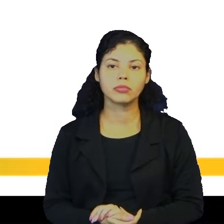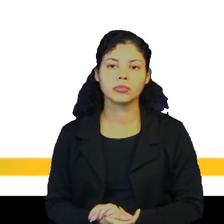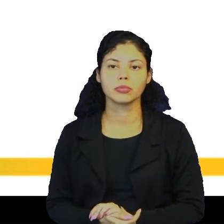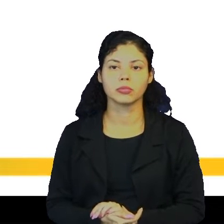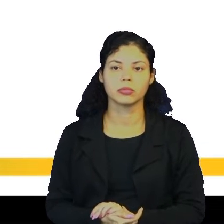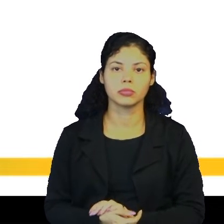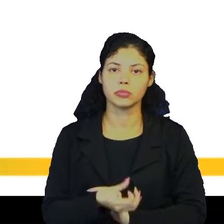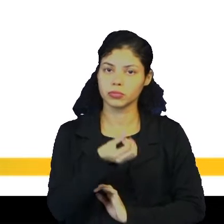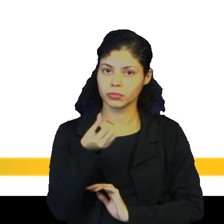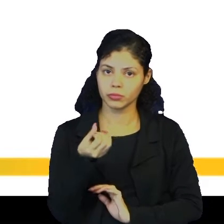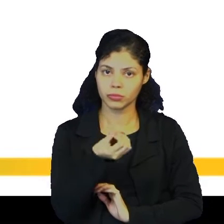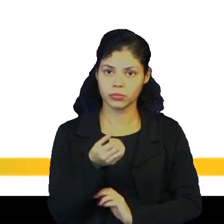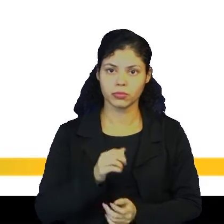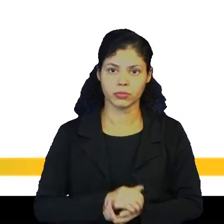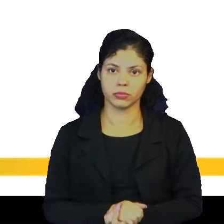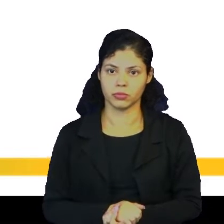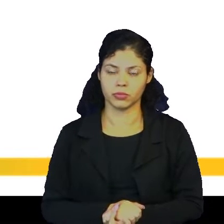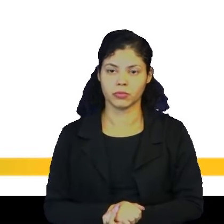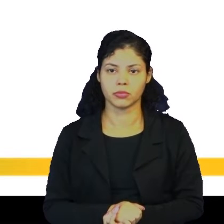desses 6.